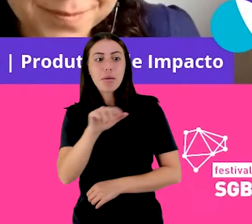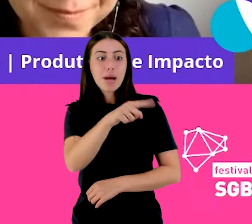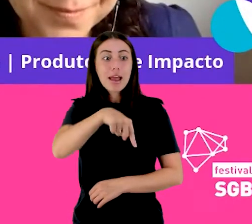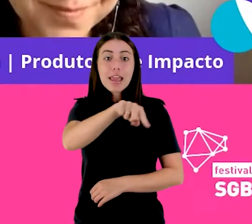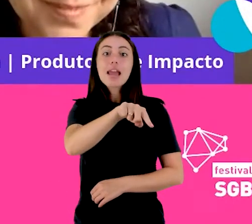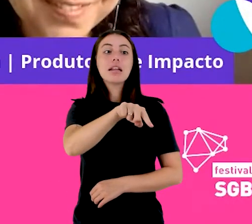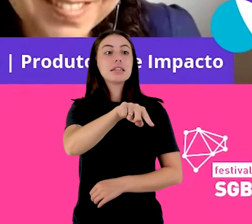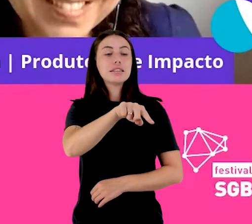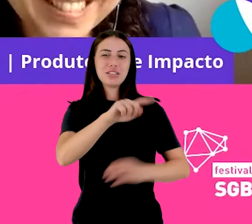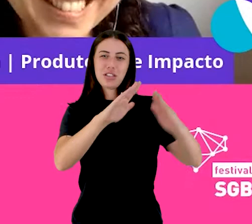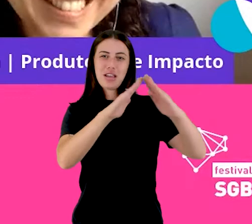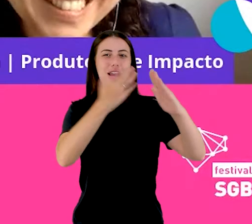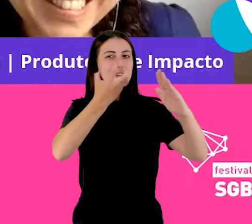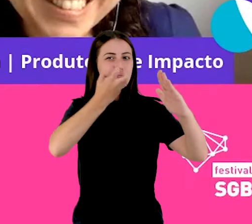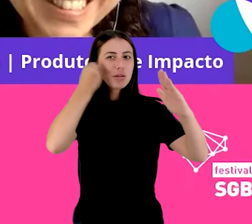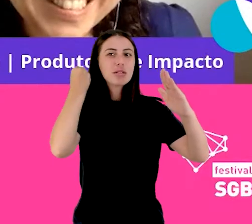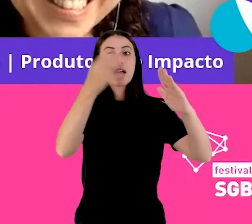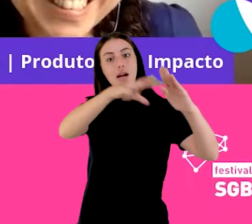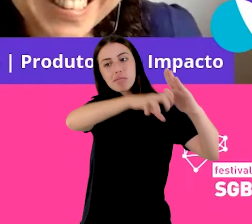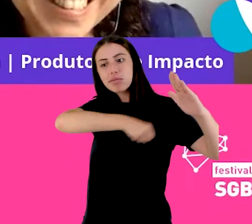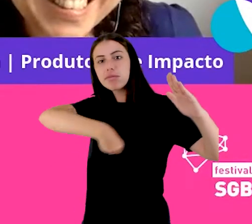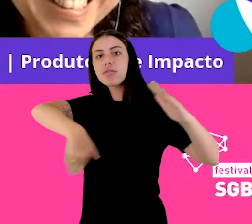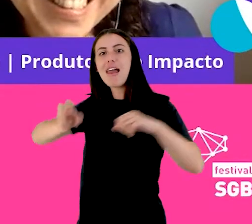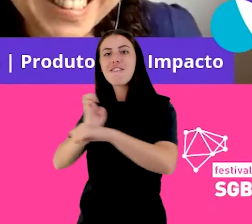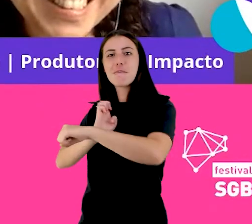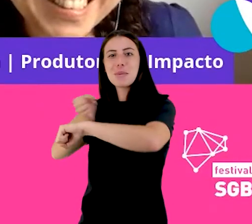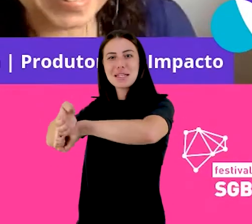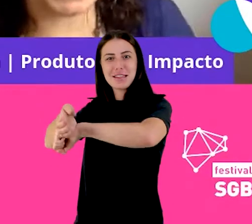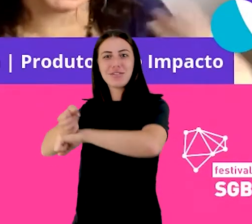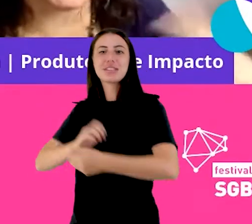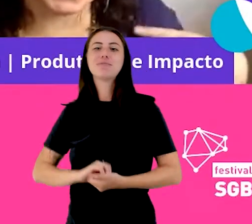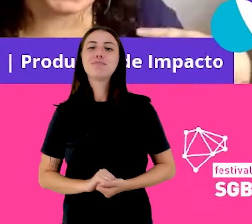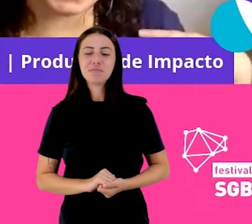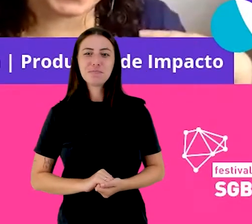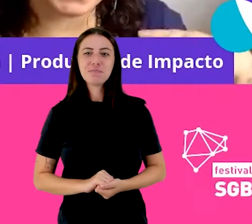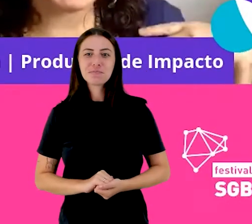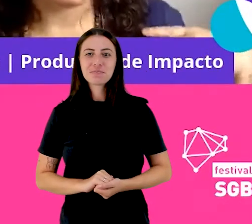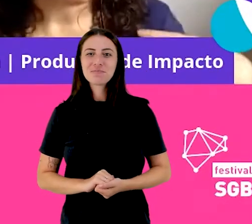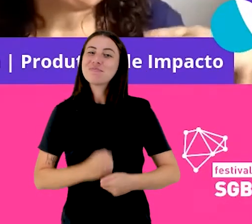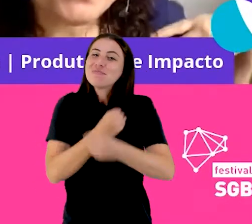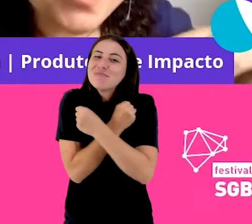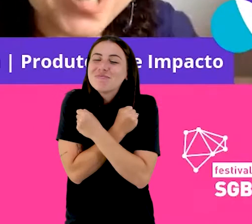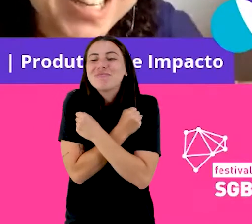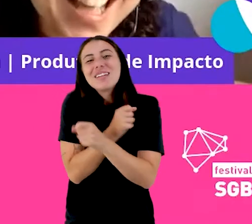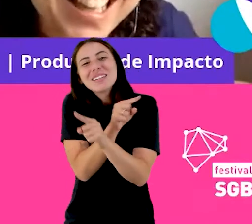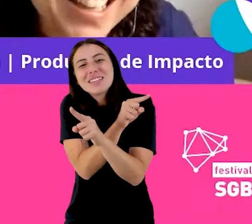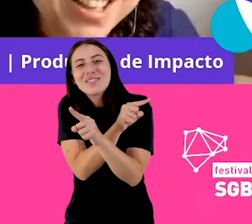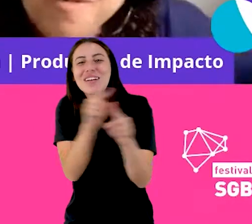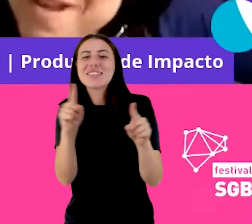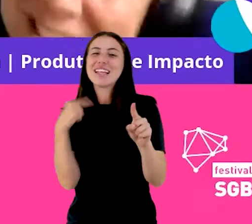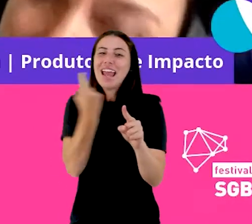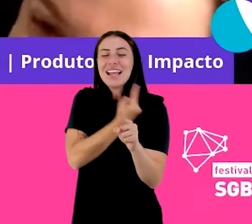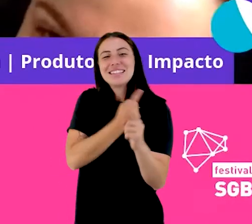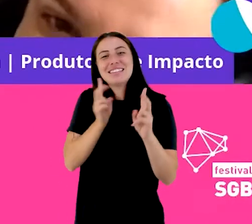serem escravizados. Bom, vamos começar com a Rô aqui. Rô, seja muito bem-vinda, tudo bem? Bom dia,